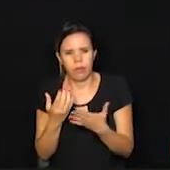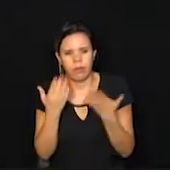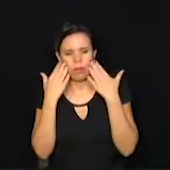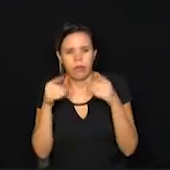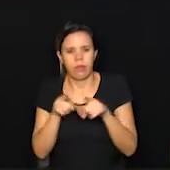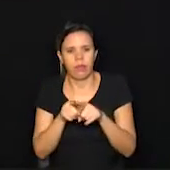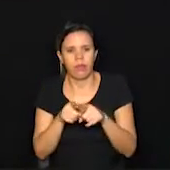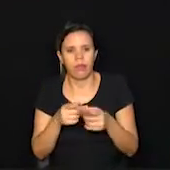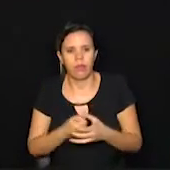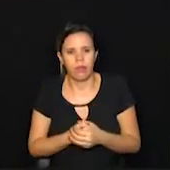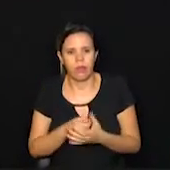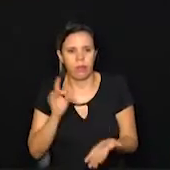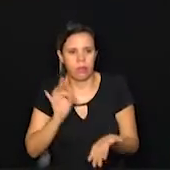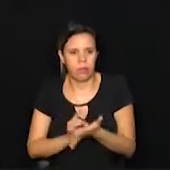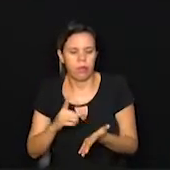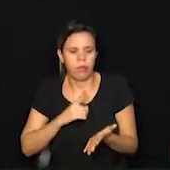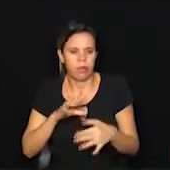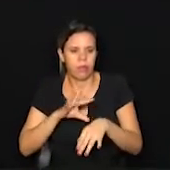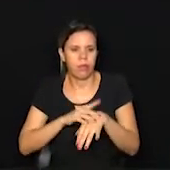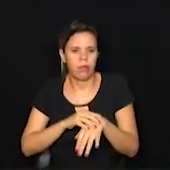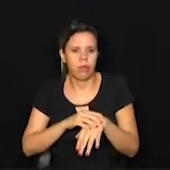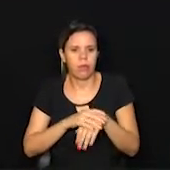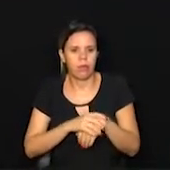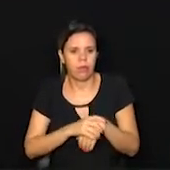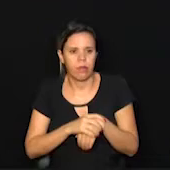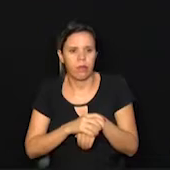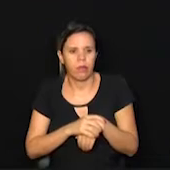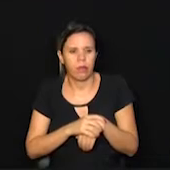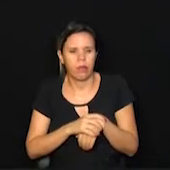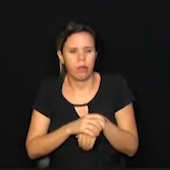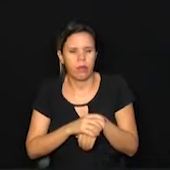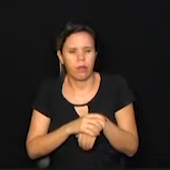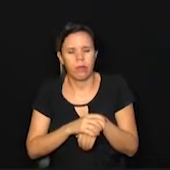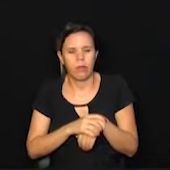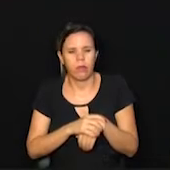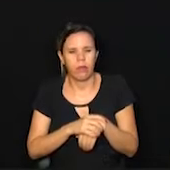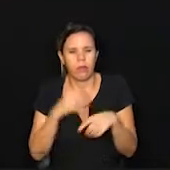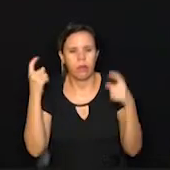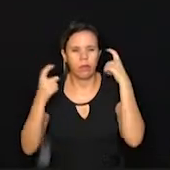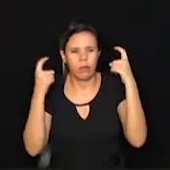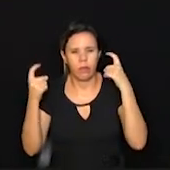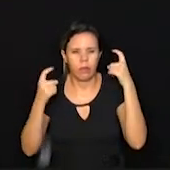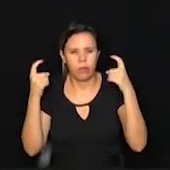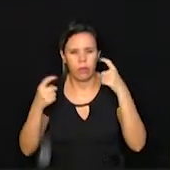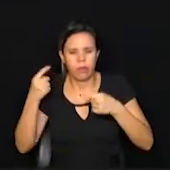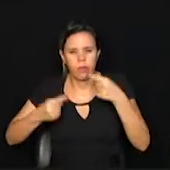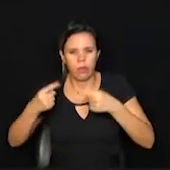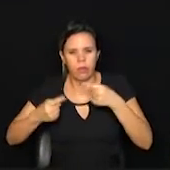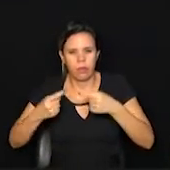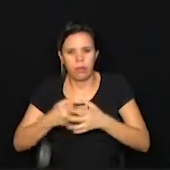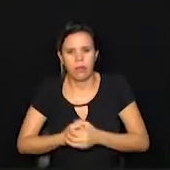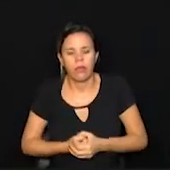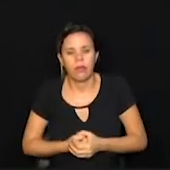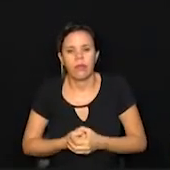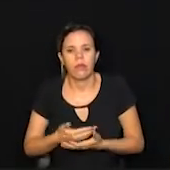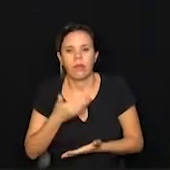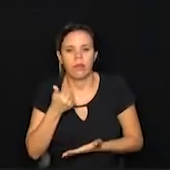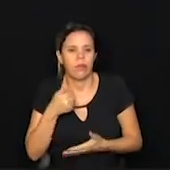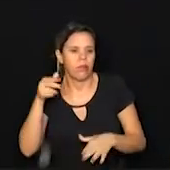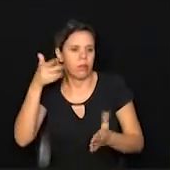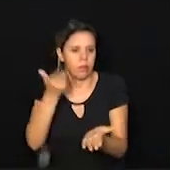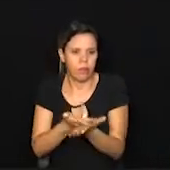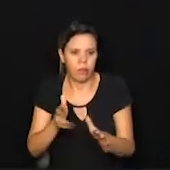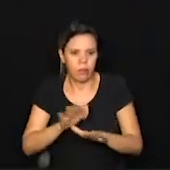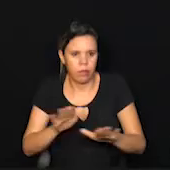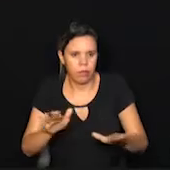aparentemente ele realmente teve uma doença diverticulite e como ele tava preocupado com a política ele preferiu não se